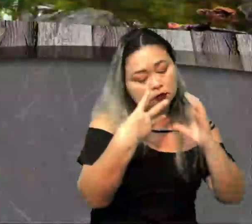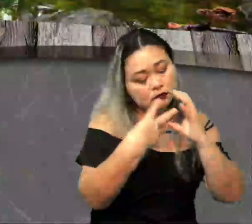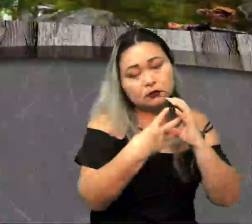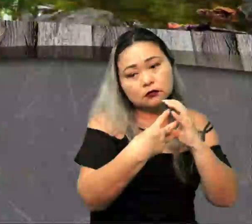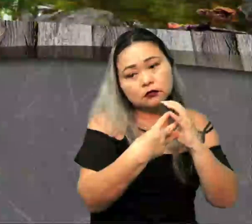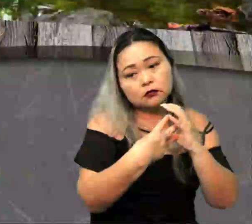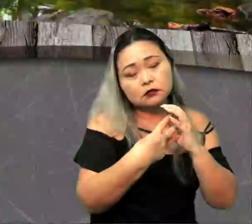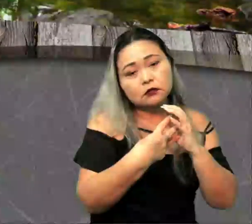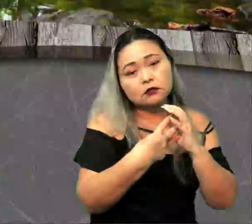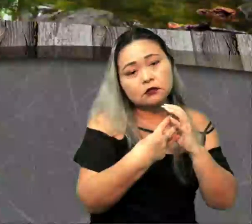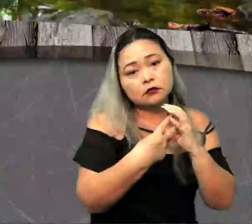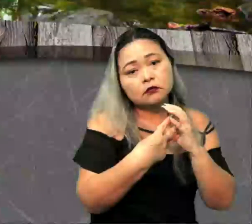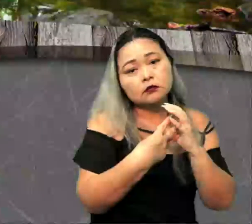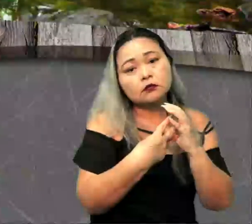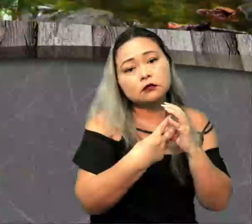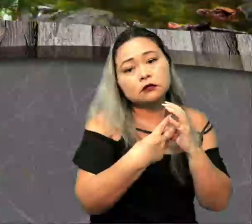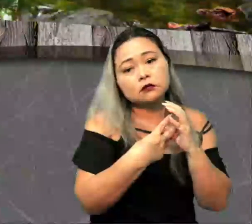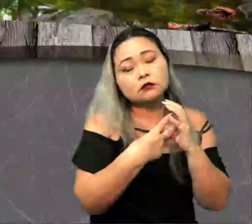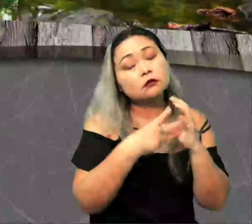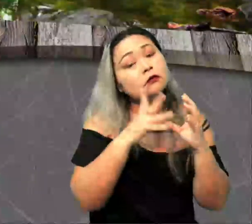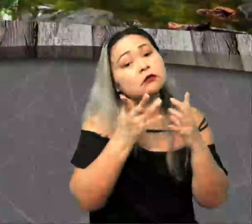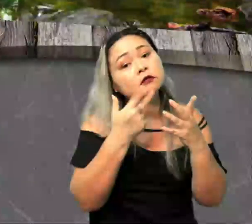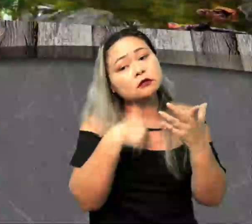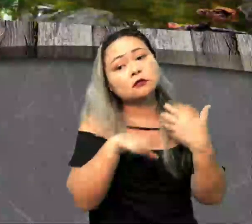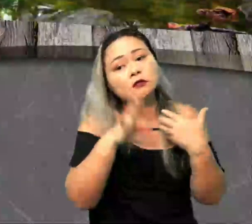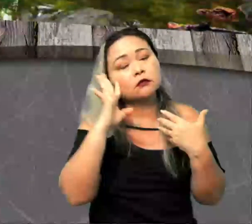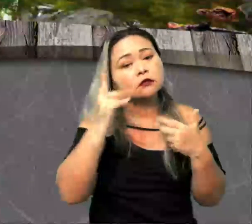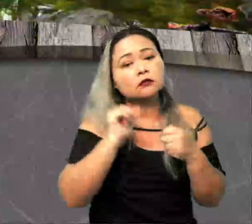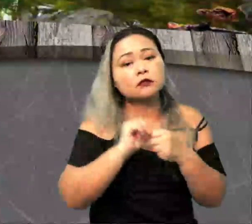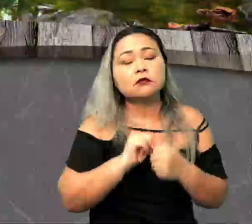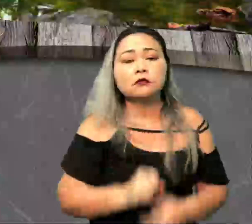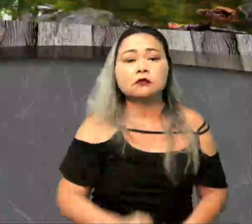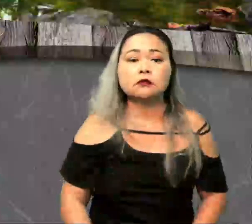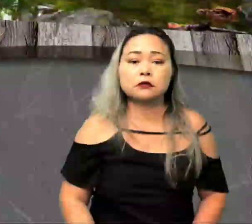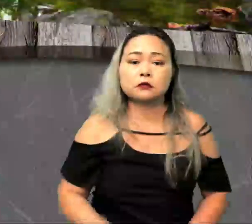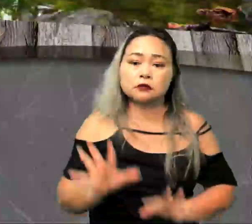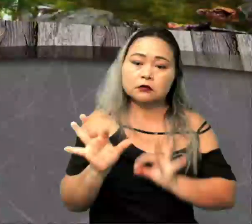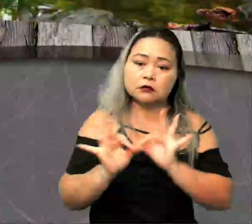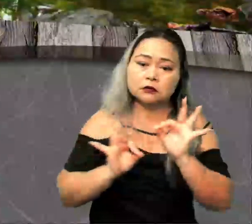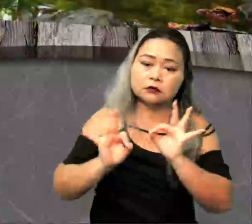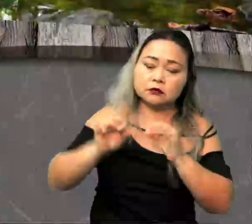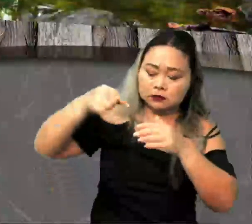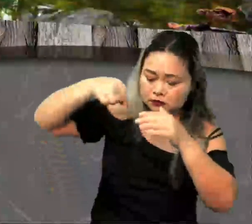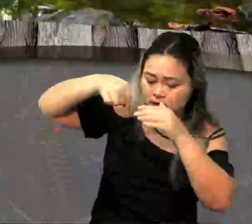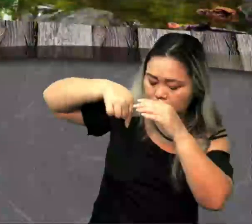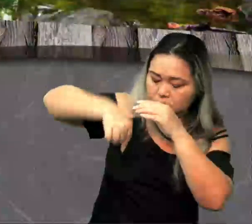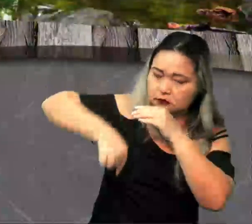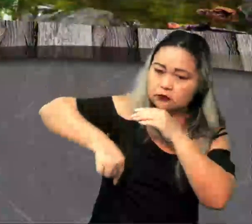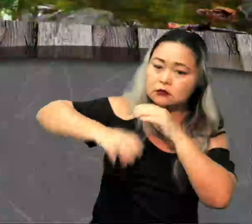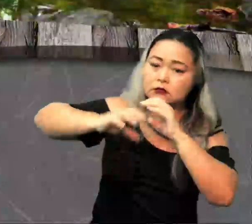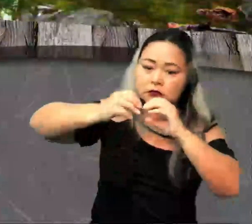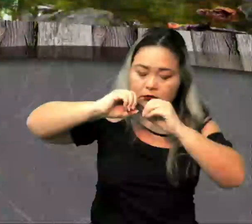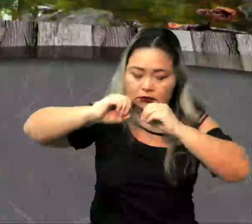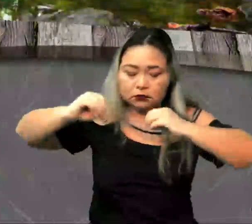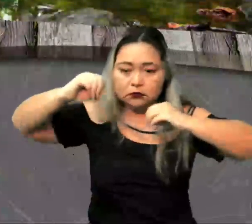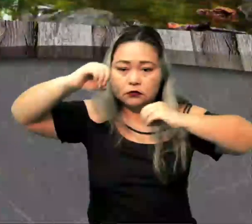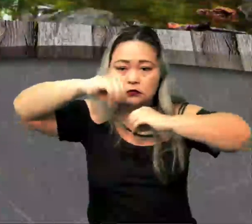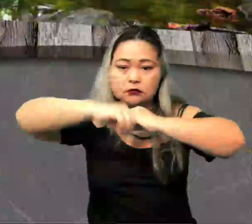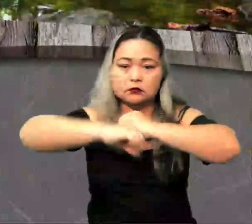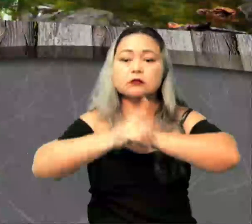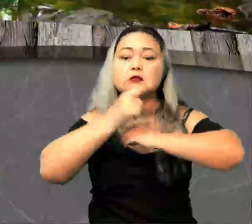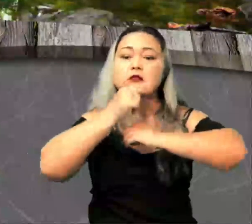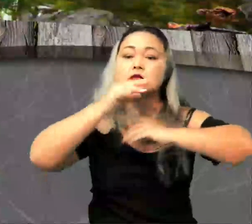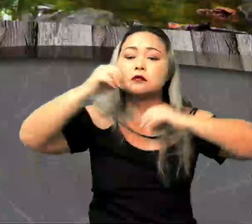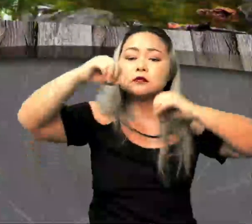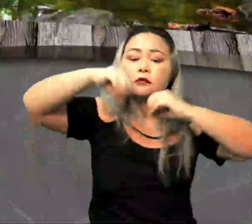unicelulares, que ou, segundo a teoria autotrófica, se formaram lá no fundo dos oceanos, ou